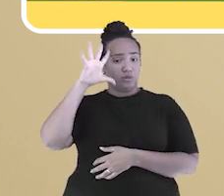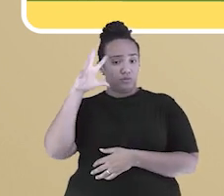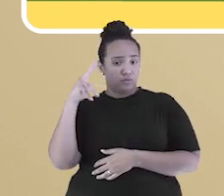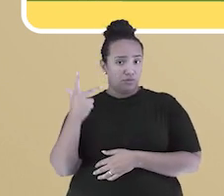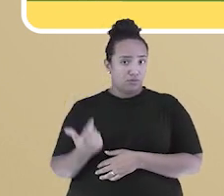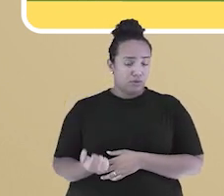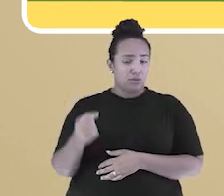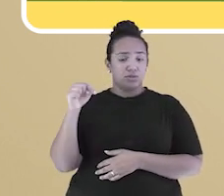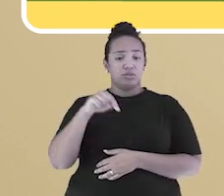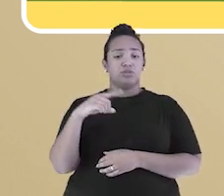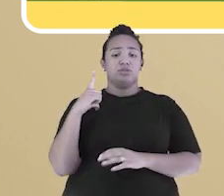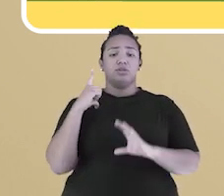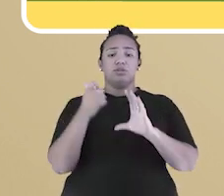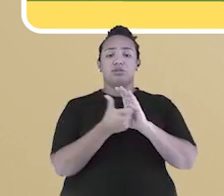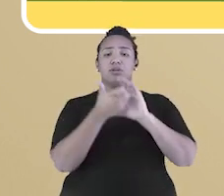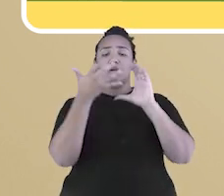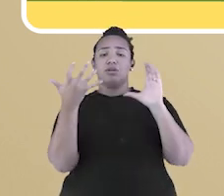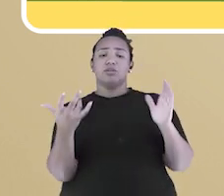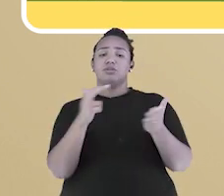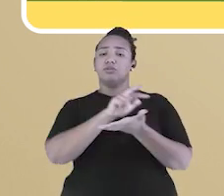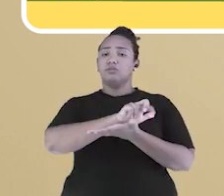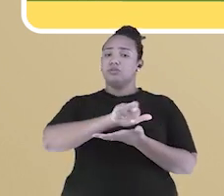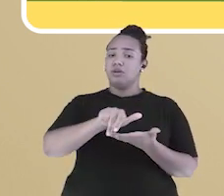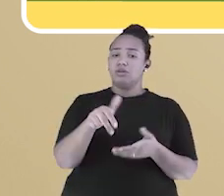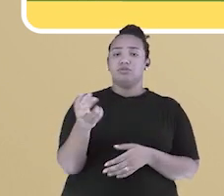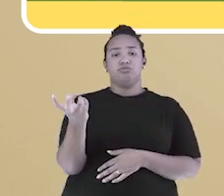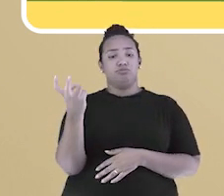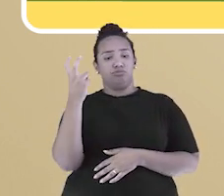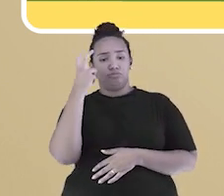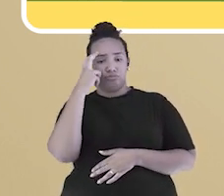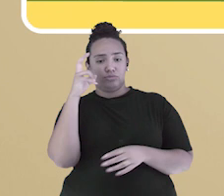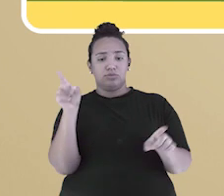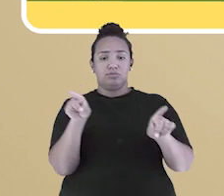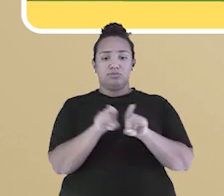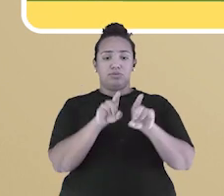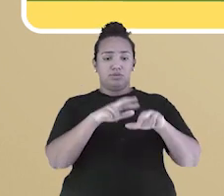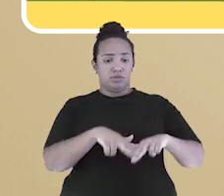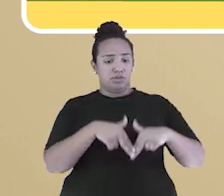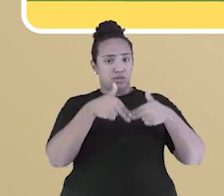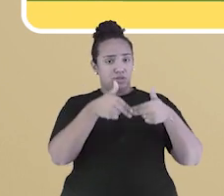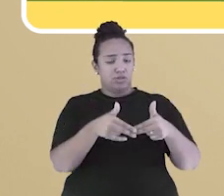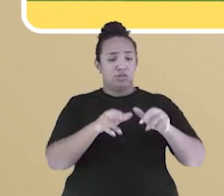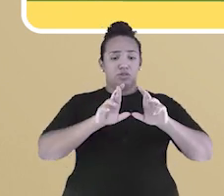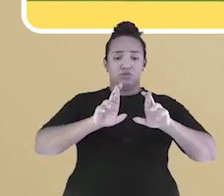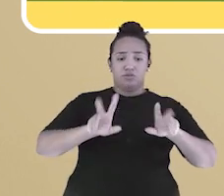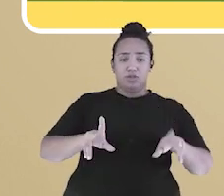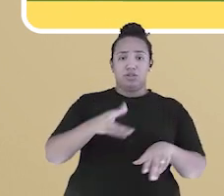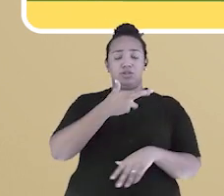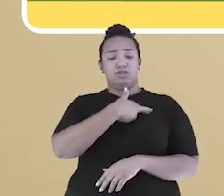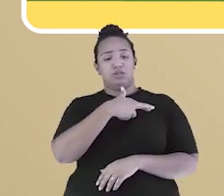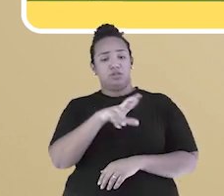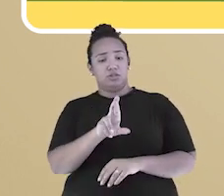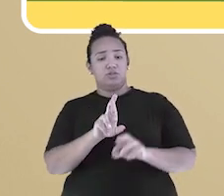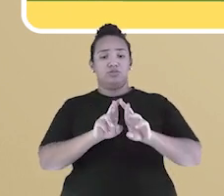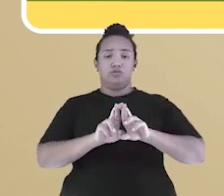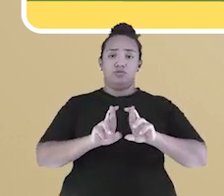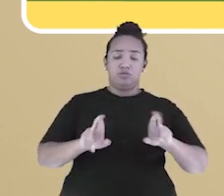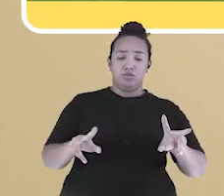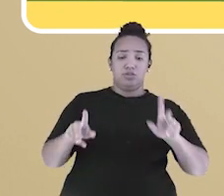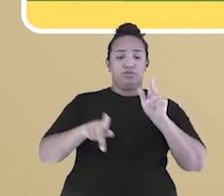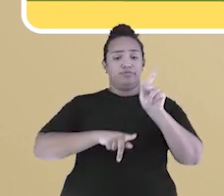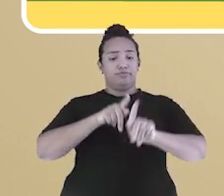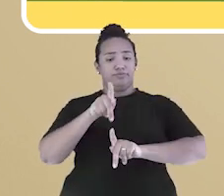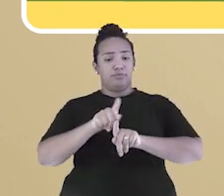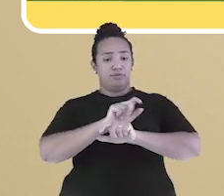em conta várias características culturais, as diferenças étnicas e religiosas da população e dos diferentes